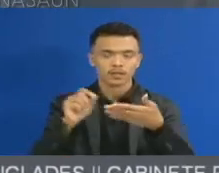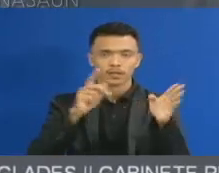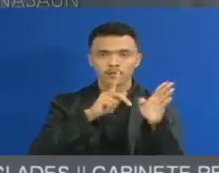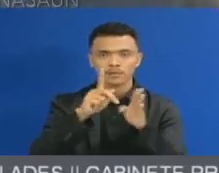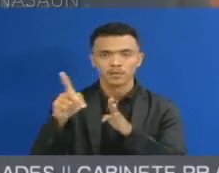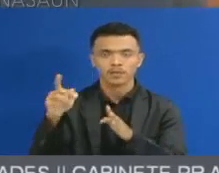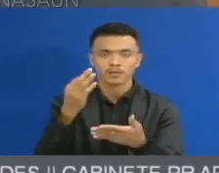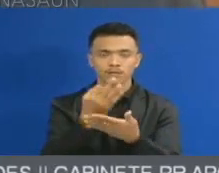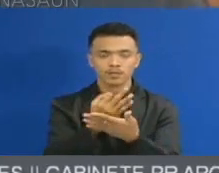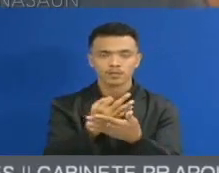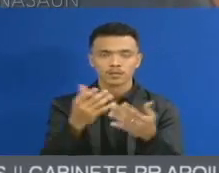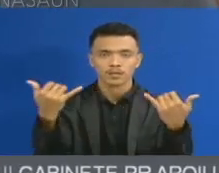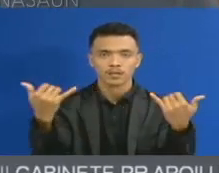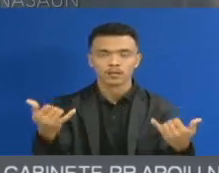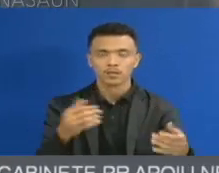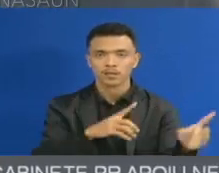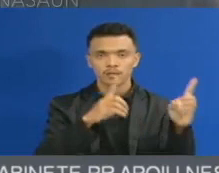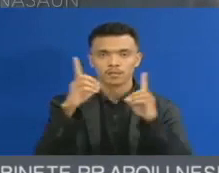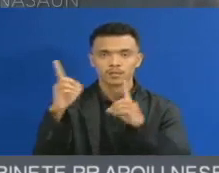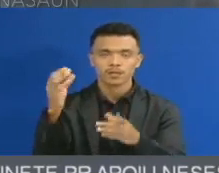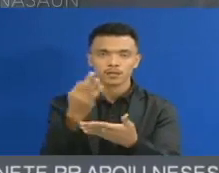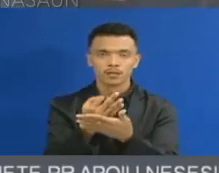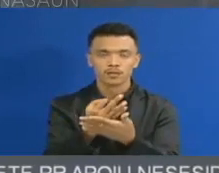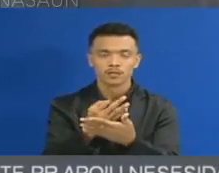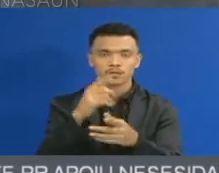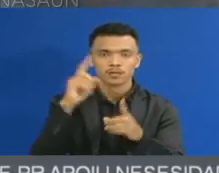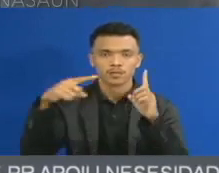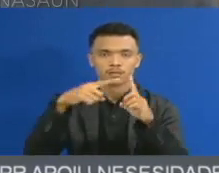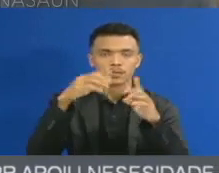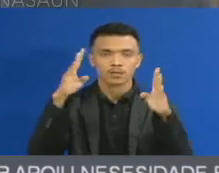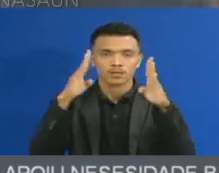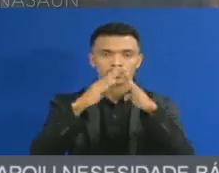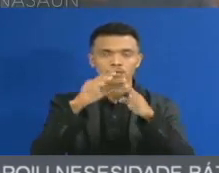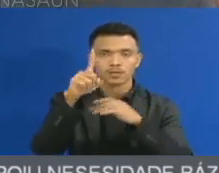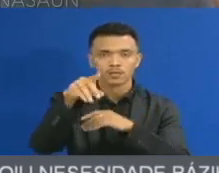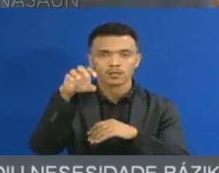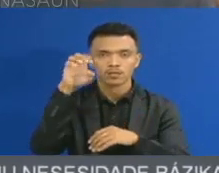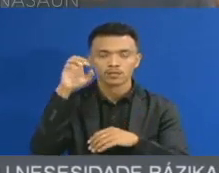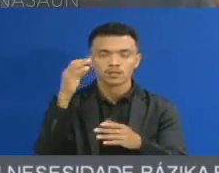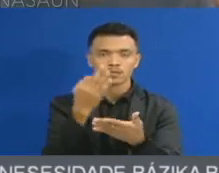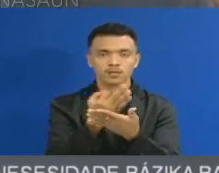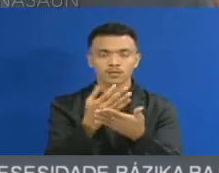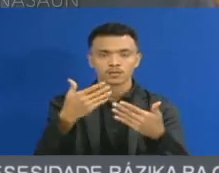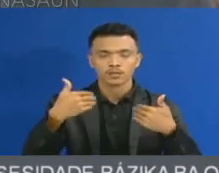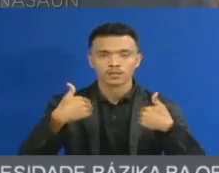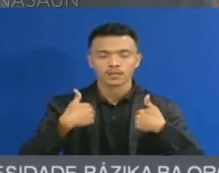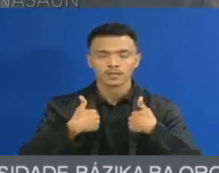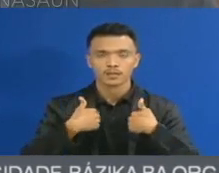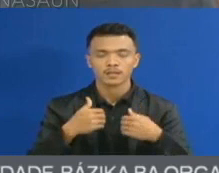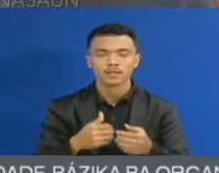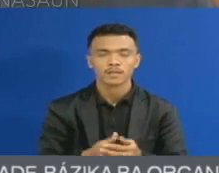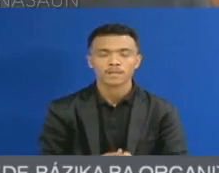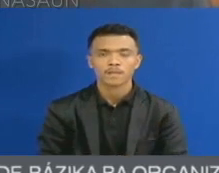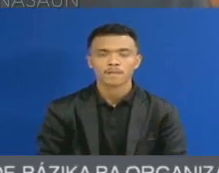orçamento. Agora, educação orçamento, quando uma atinge ou não 100%, quando o orçamento se ia balanço e o plano orçamento